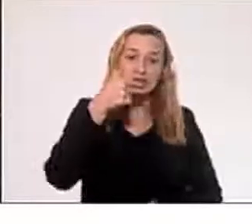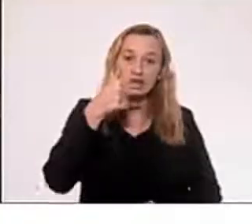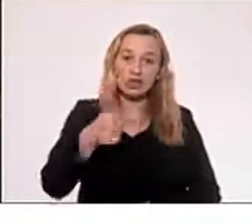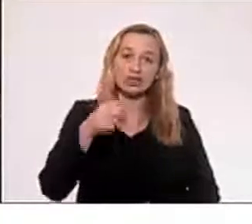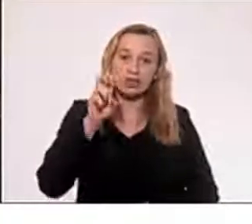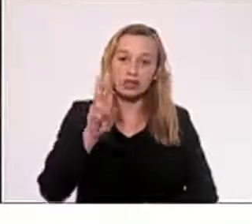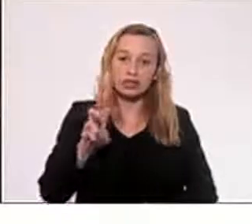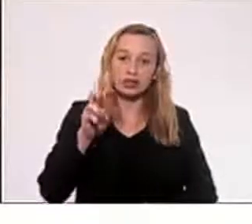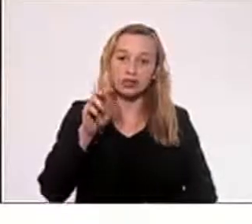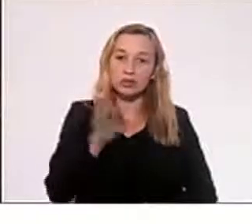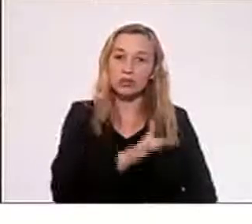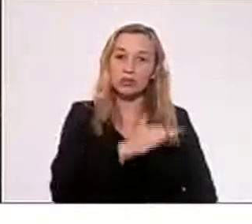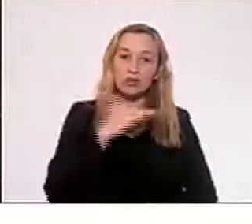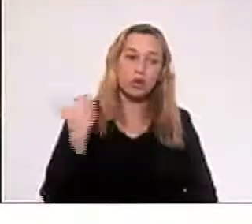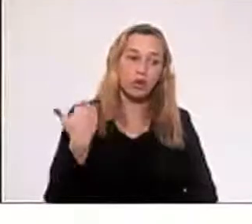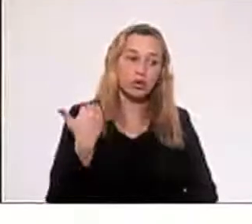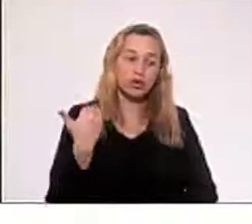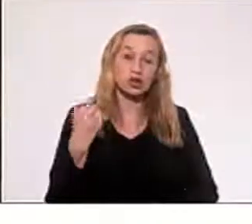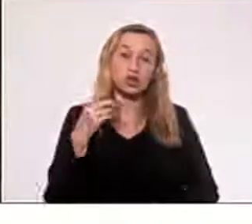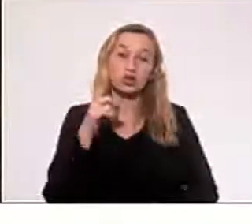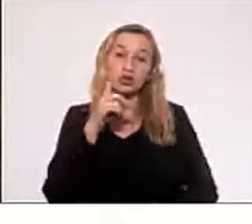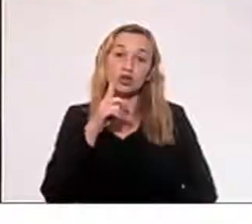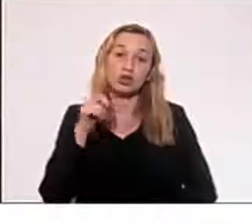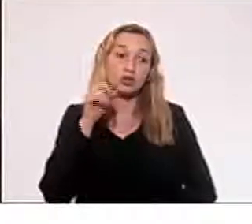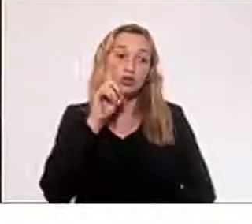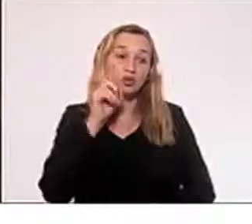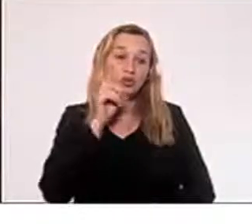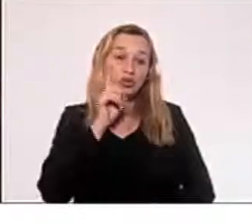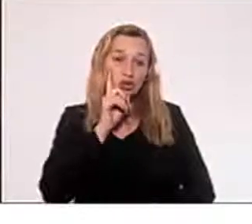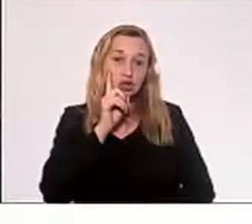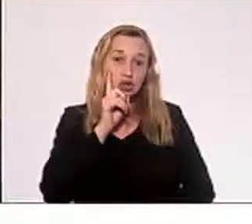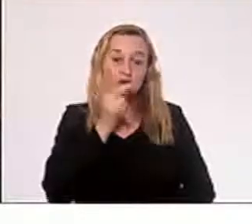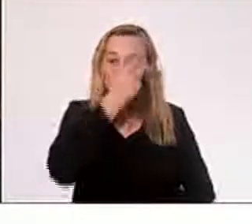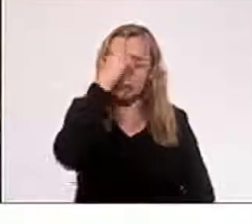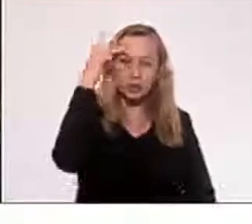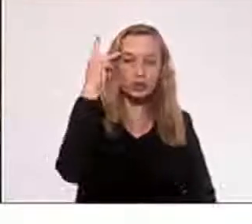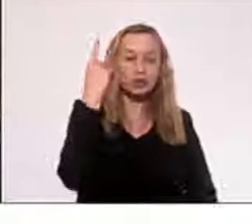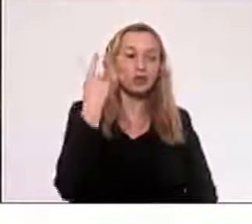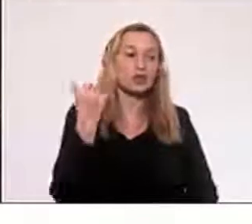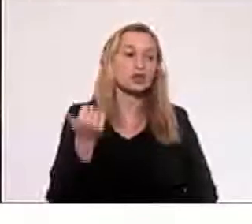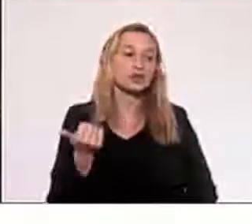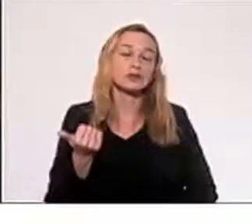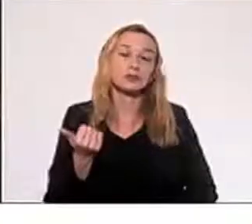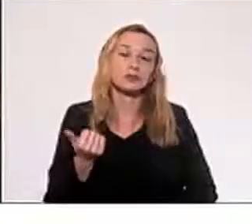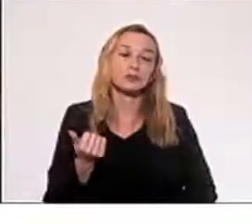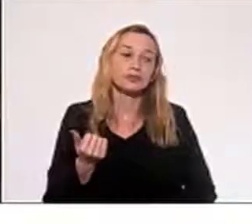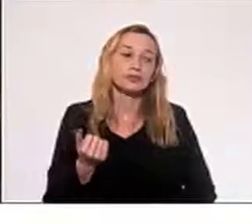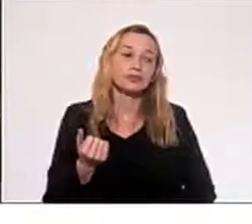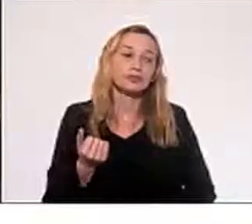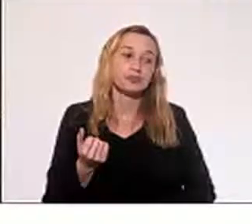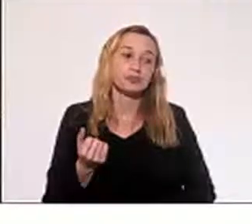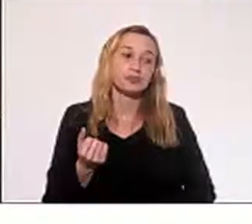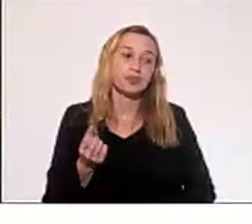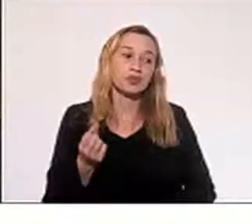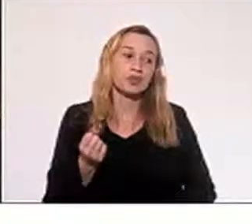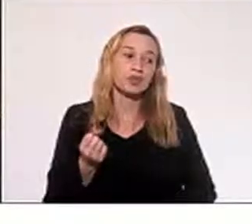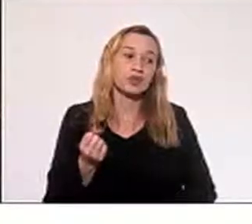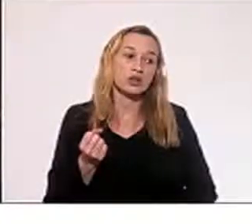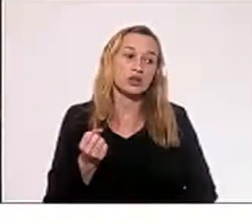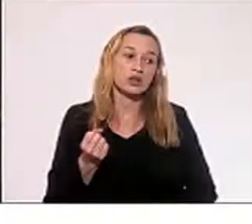175 mortes por dia. Foram pessoas vítimas de